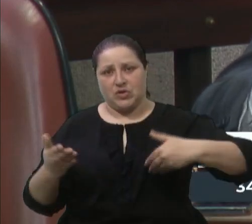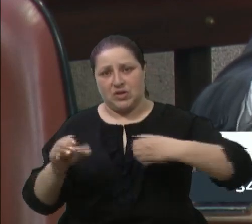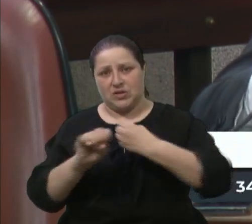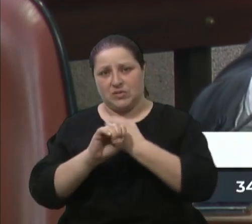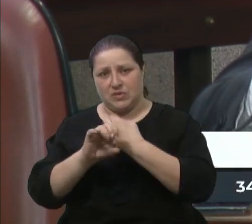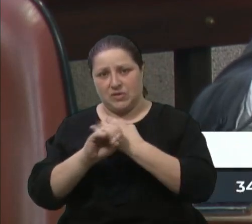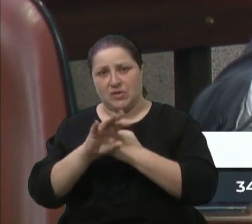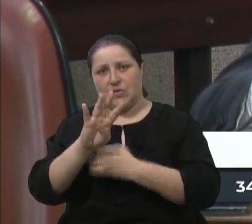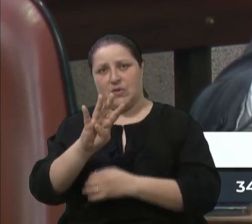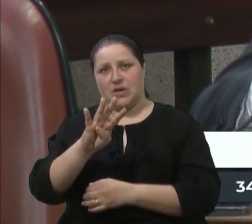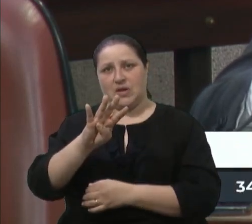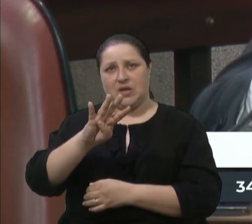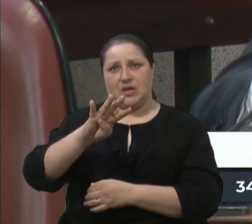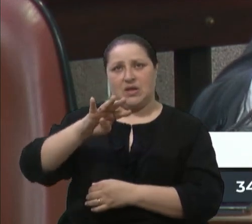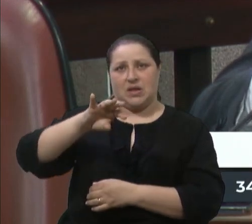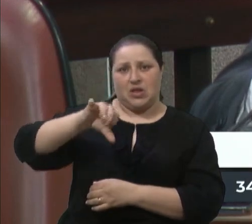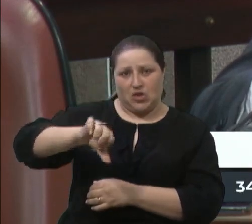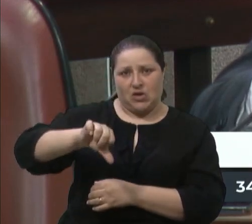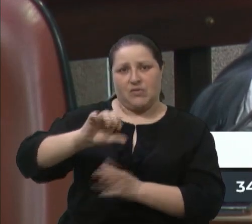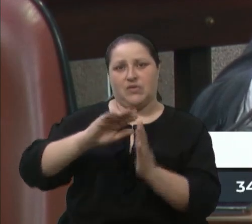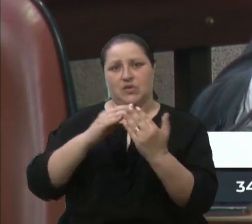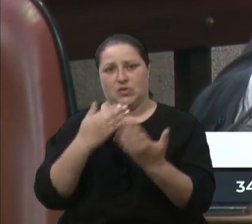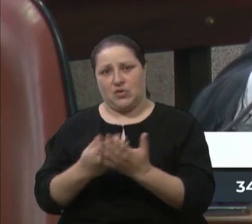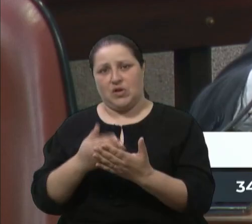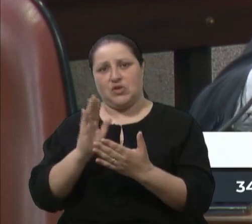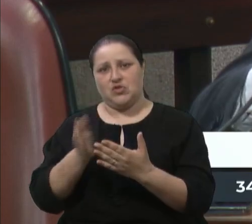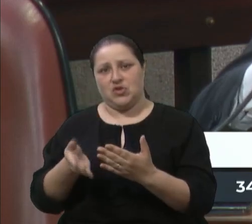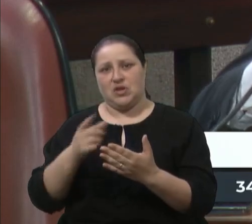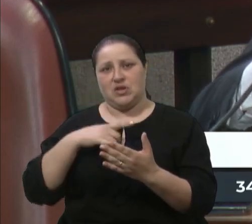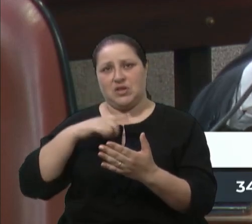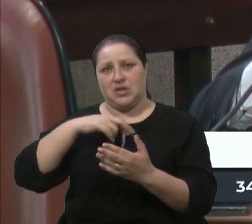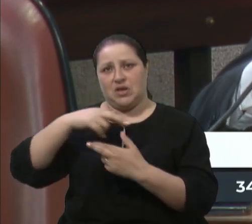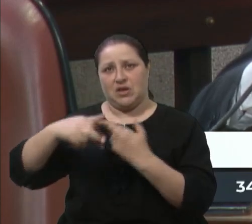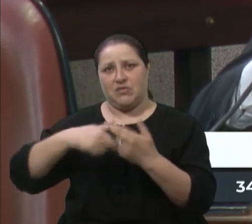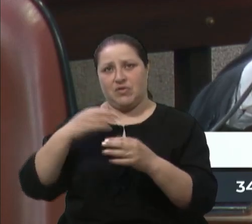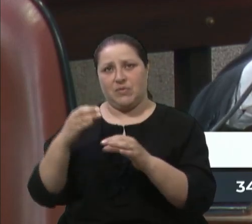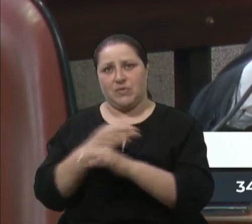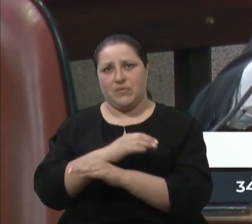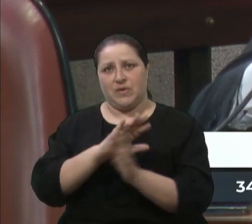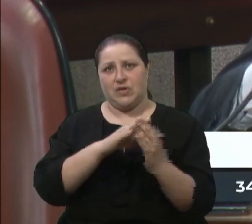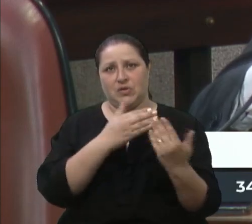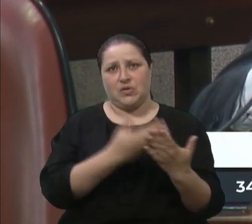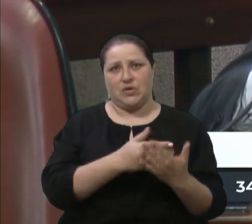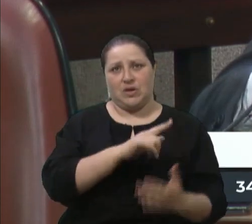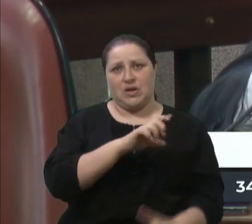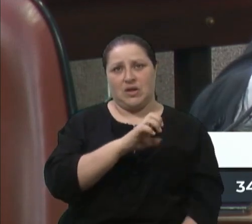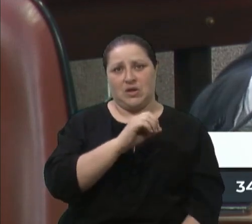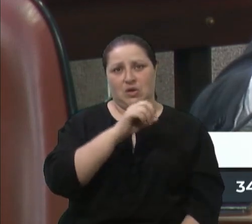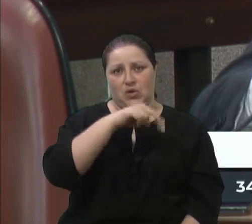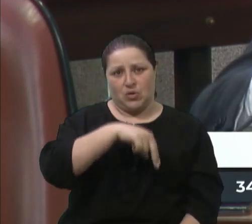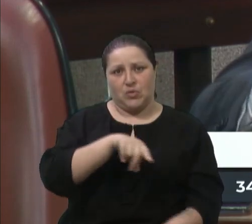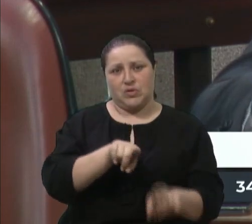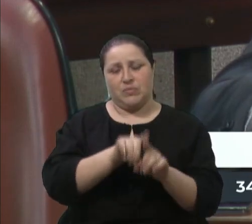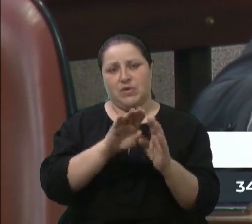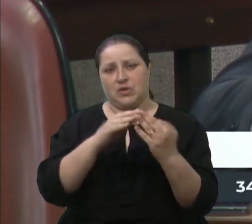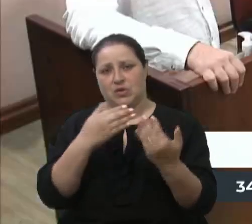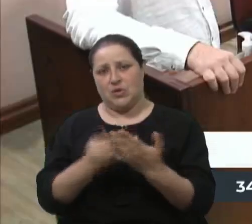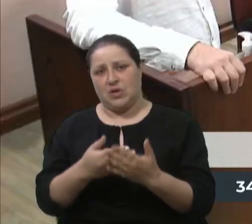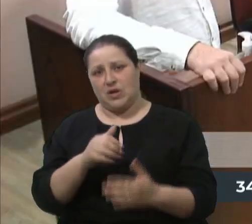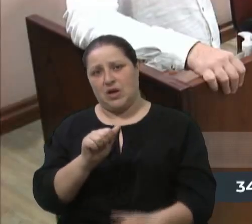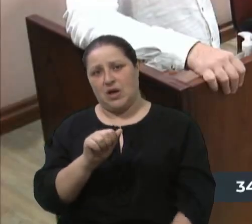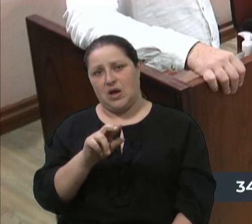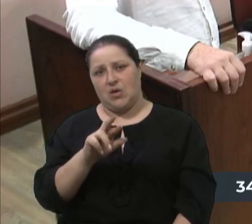entregou 4 escolas. Né? Reforma total na Escola Leon. Obrigado, e também Lucas na Gil. Escola Aurora Milese. Só